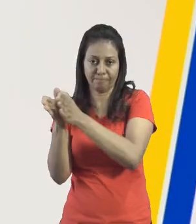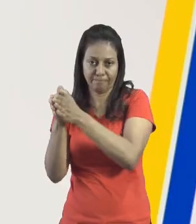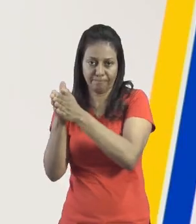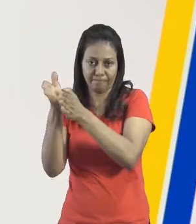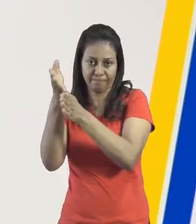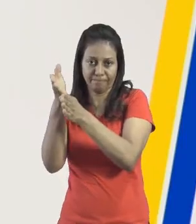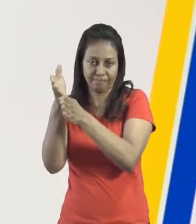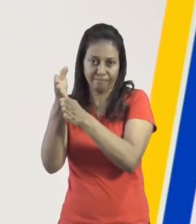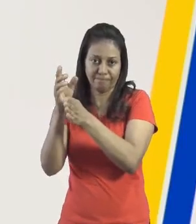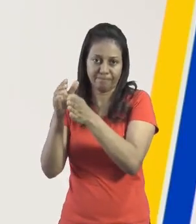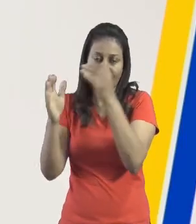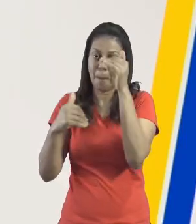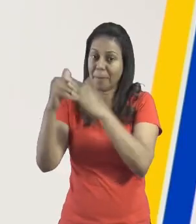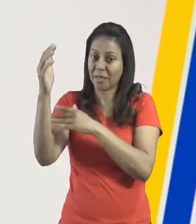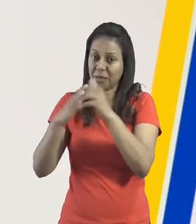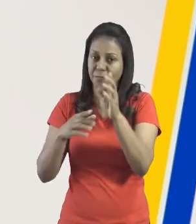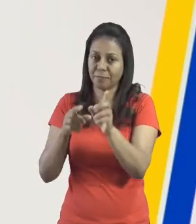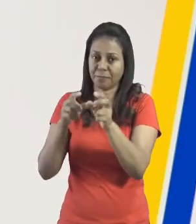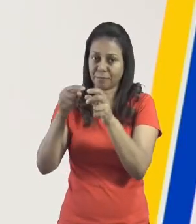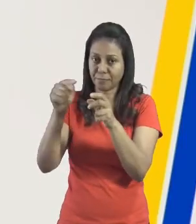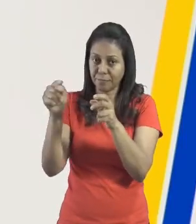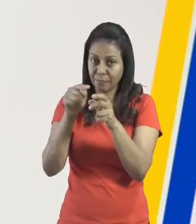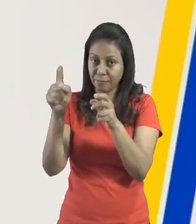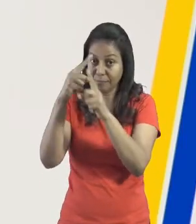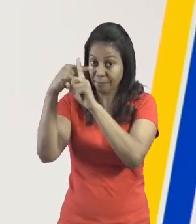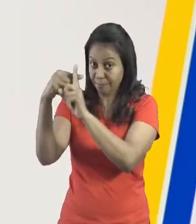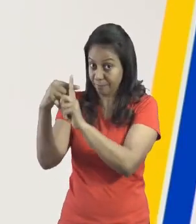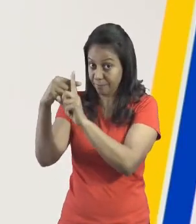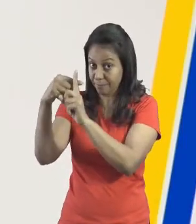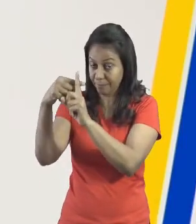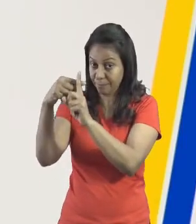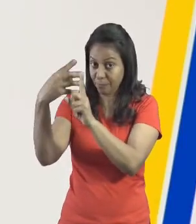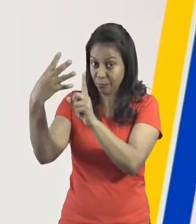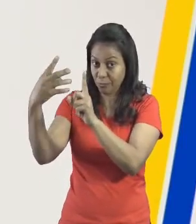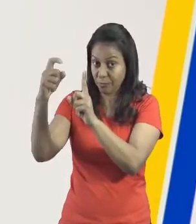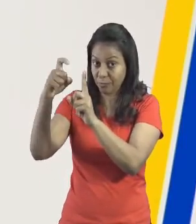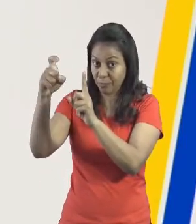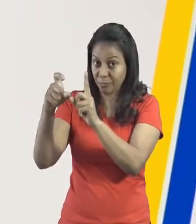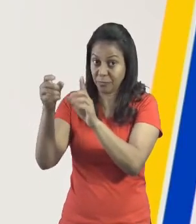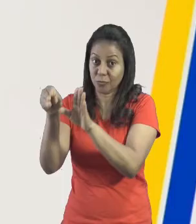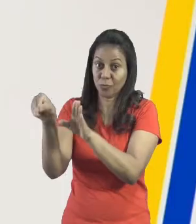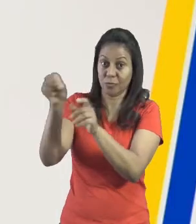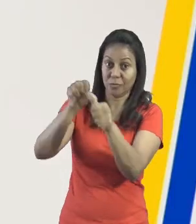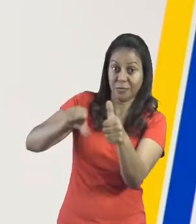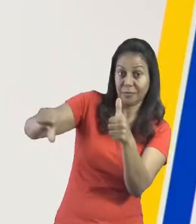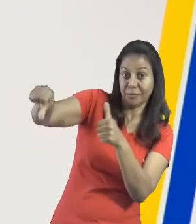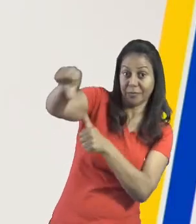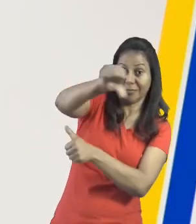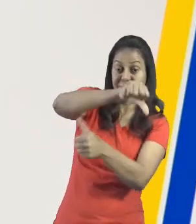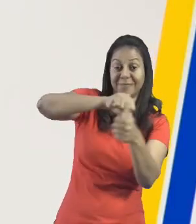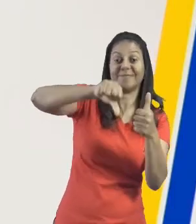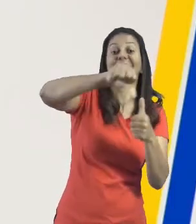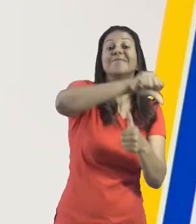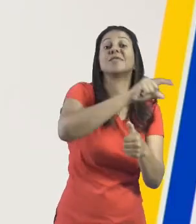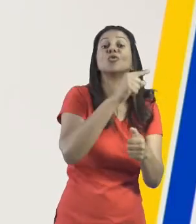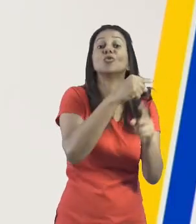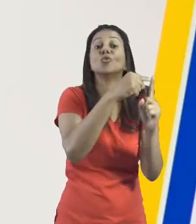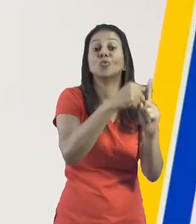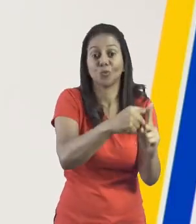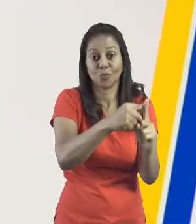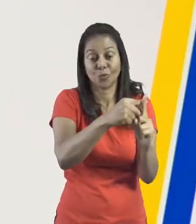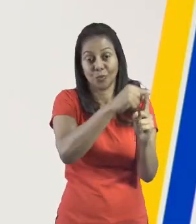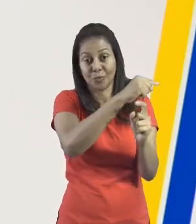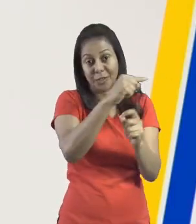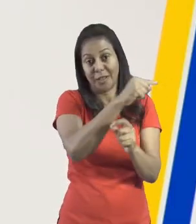certo? De forma mais prática, ele está positivo e ele vem para o primeiro membro negativo, vai ficar 2x²